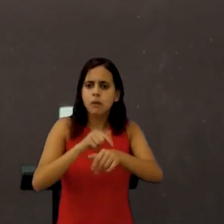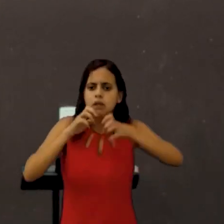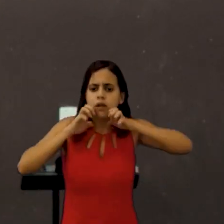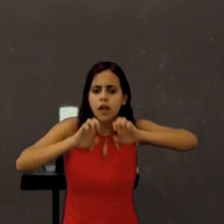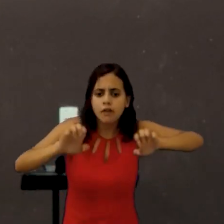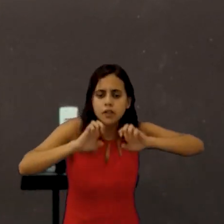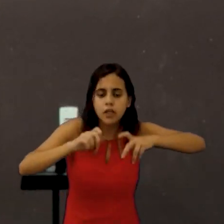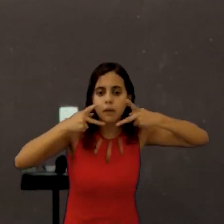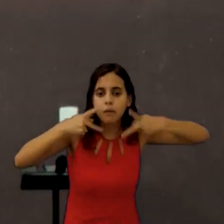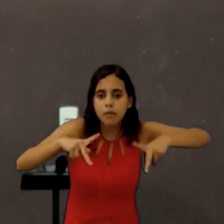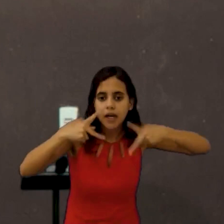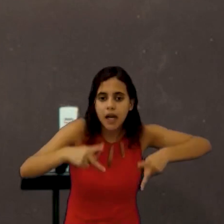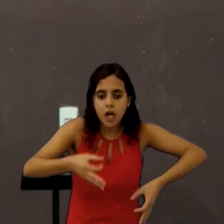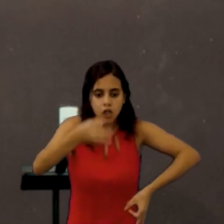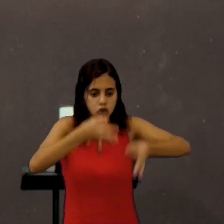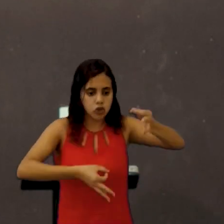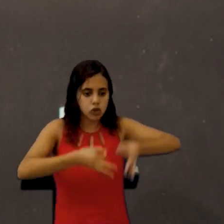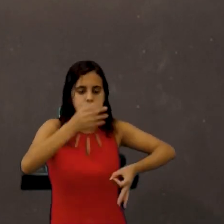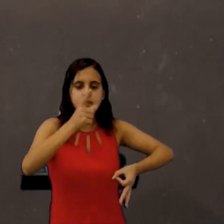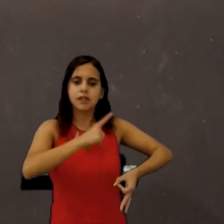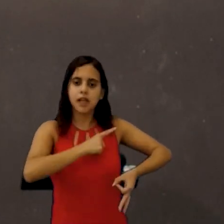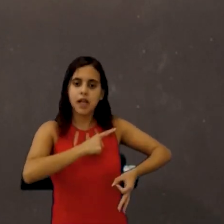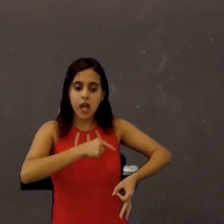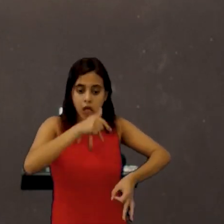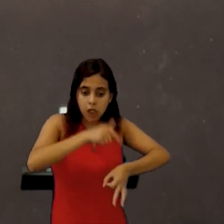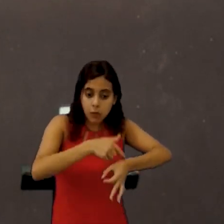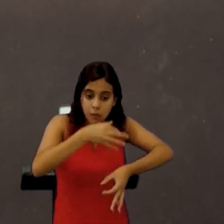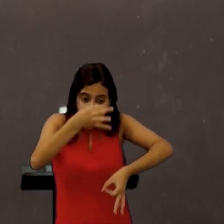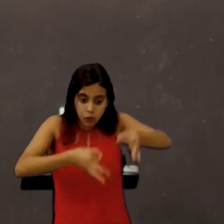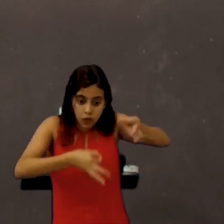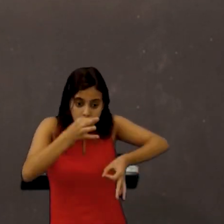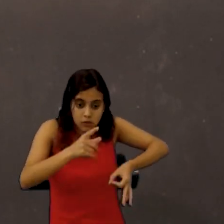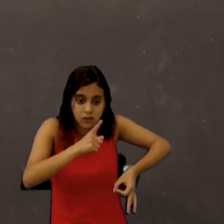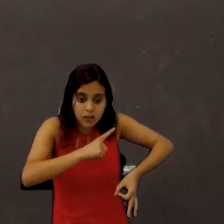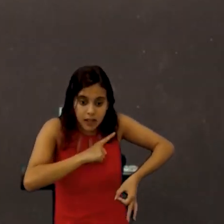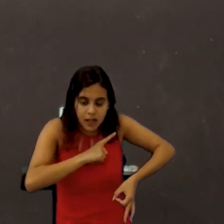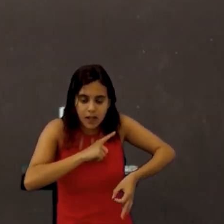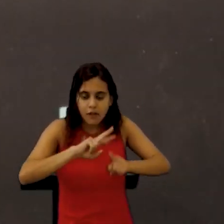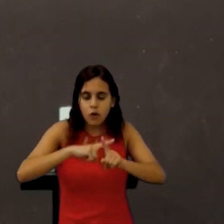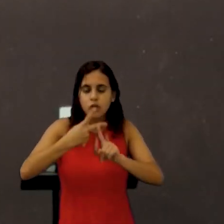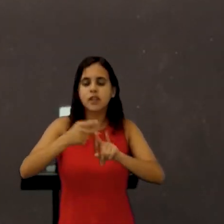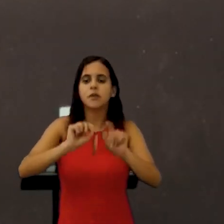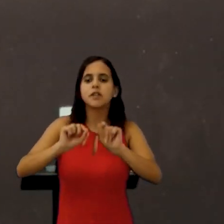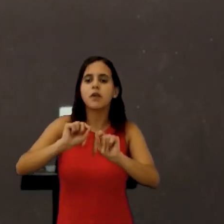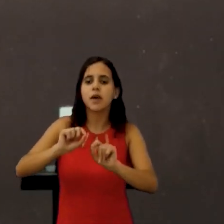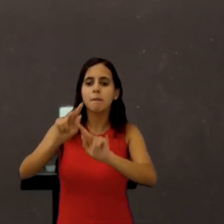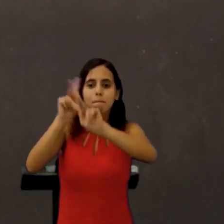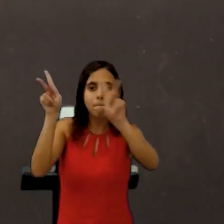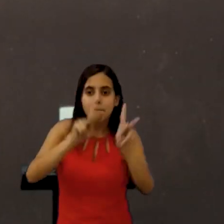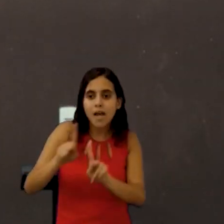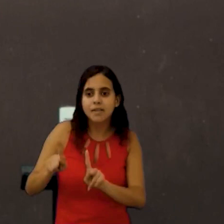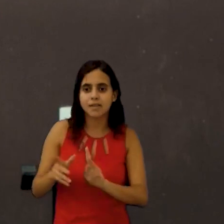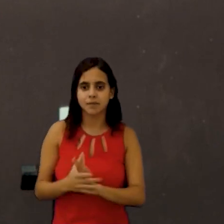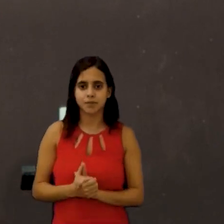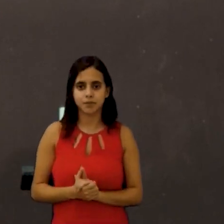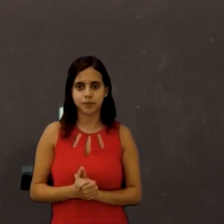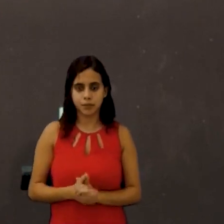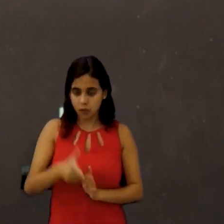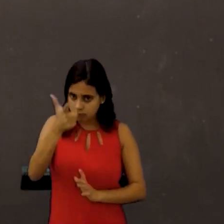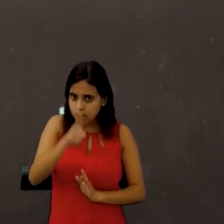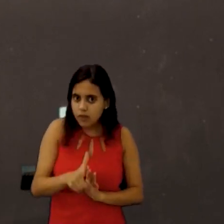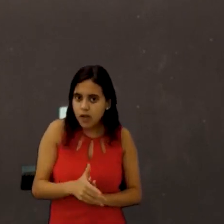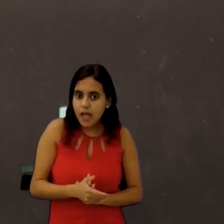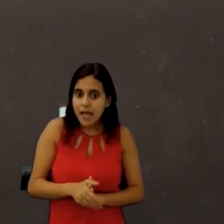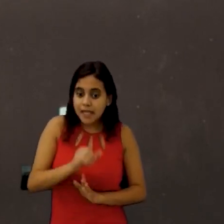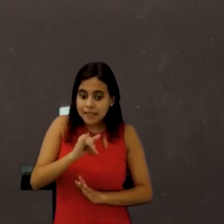é executada. E quando a justiça é executada, a paz é consequência. Vou repetir. Quando